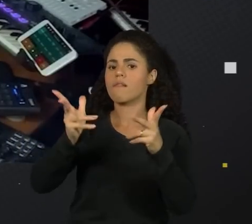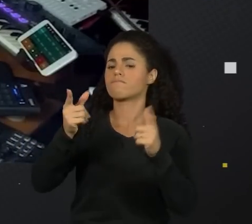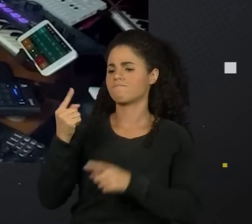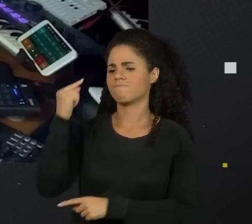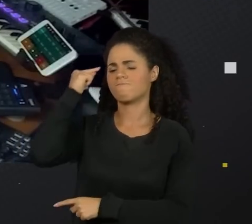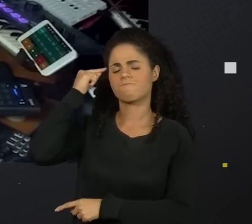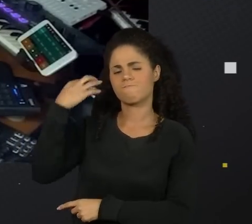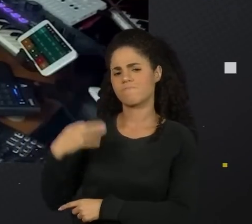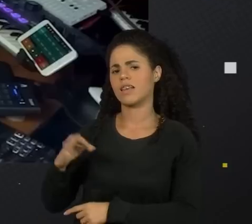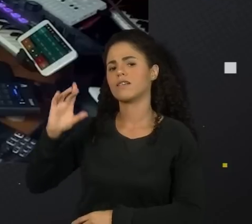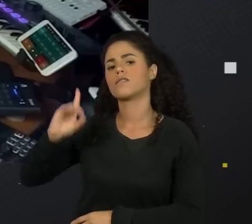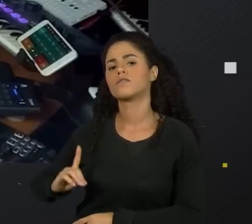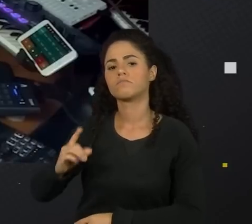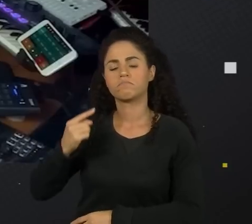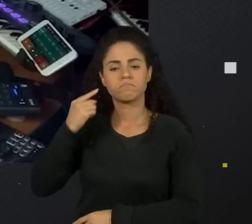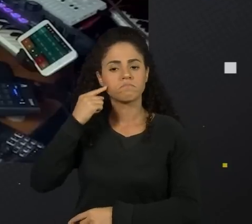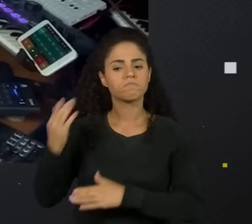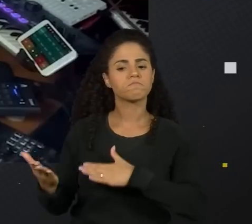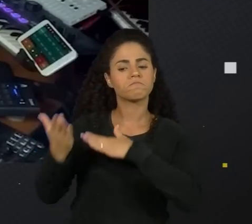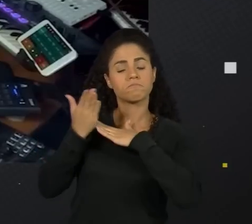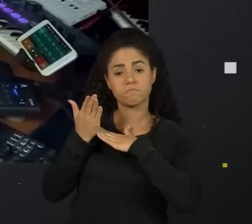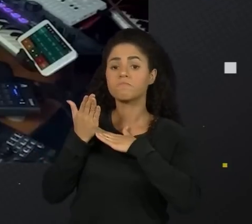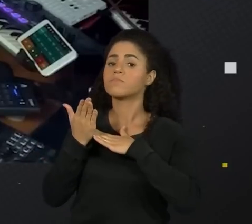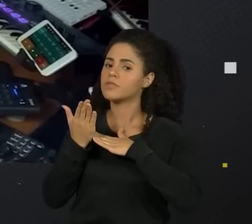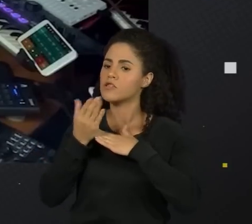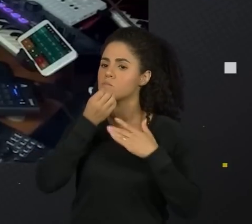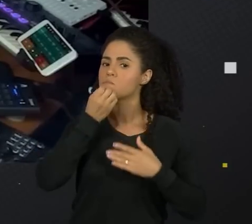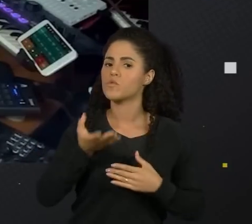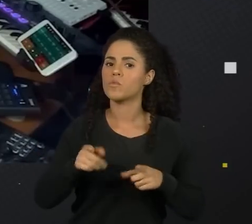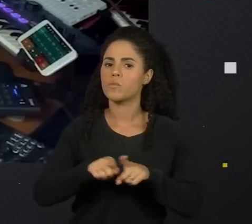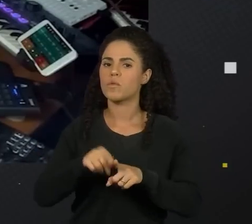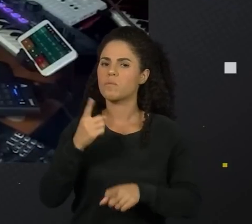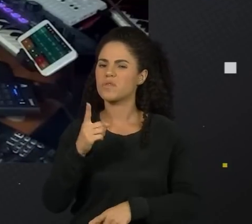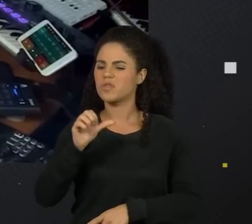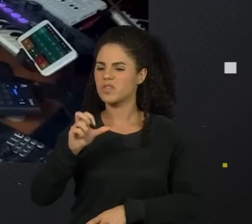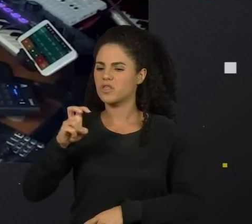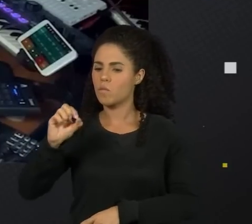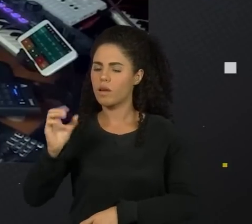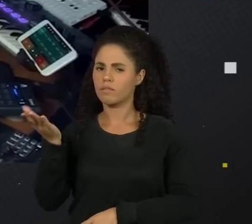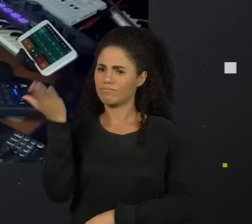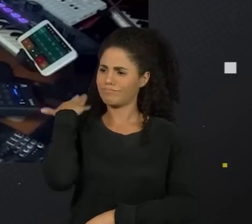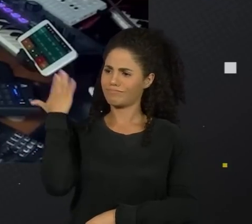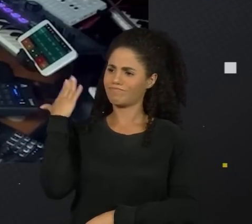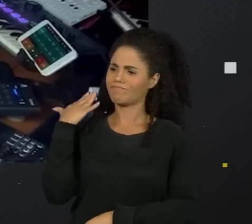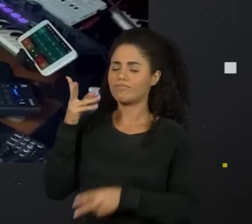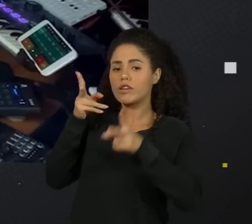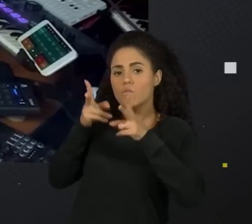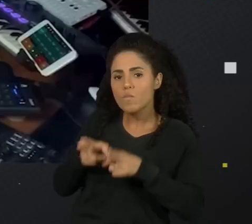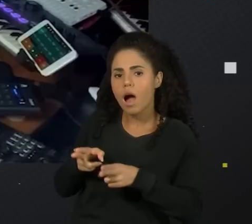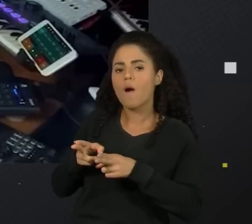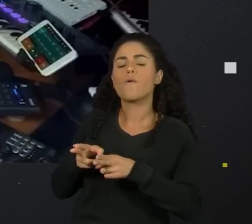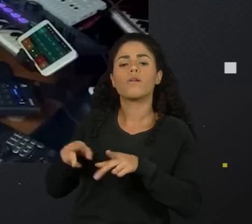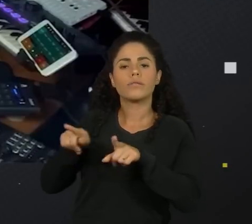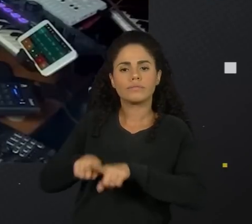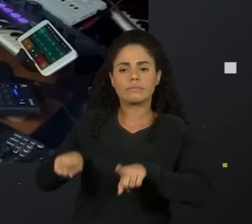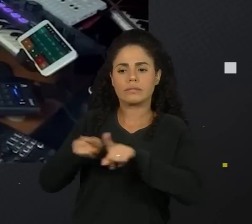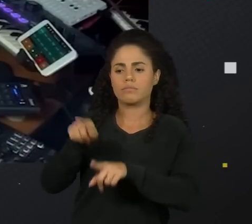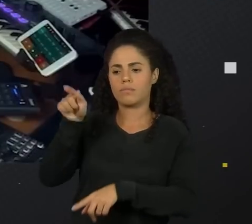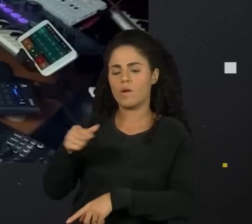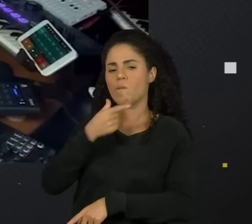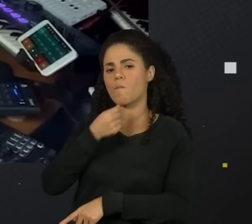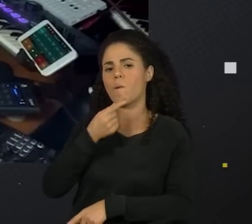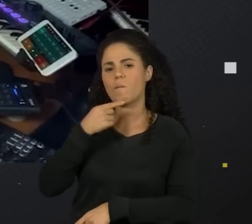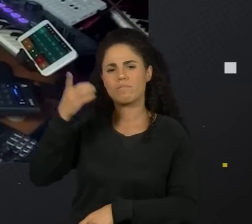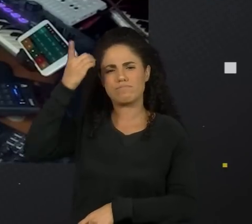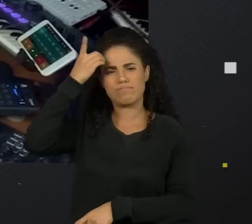de direção que remete aos grandes do teatro dos anos 50, 60 e ao mesmo tempo pós-moderna. É um cara muito